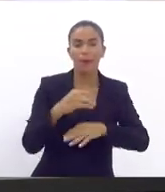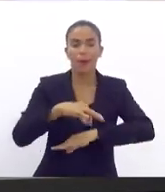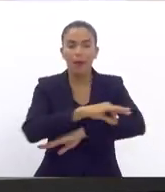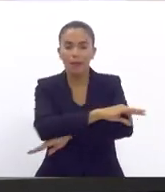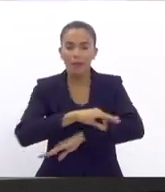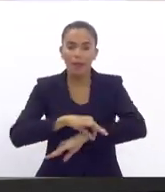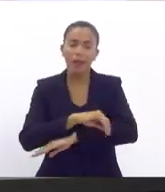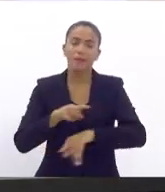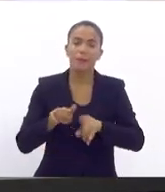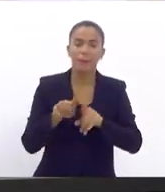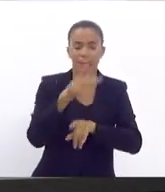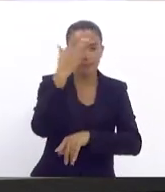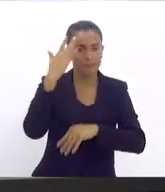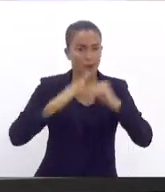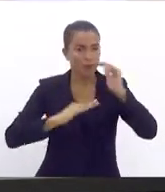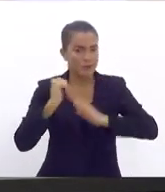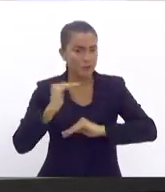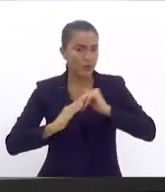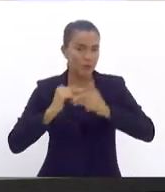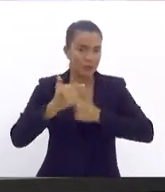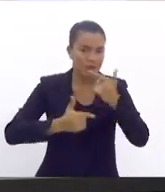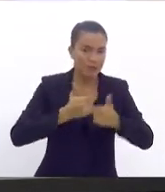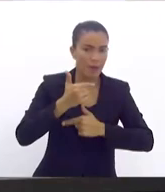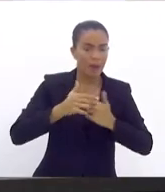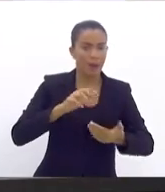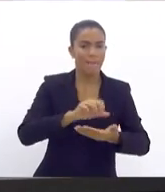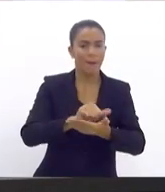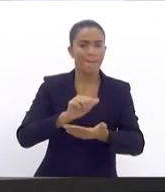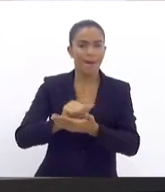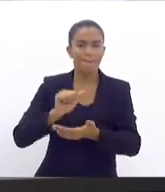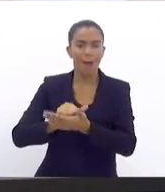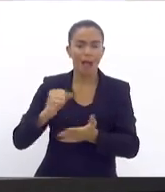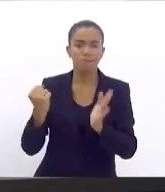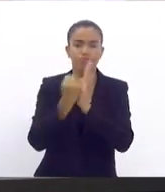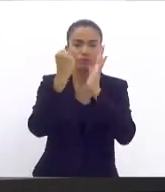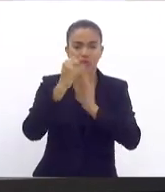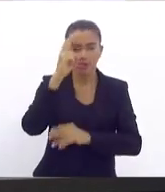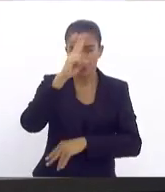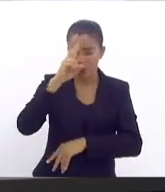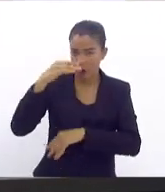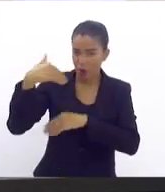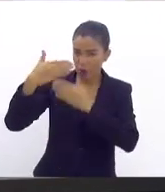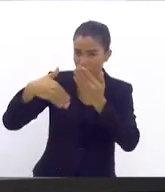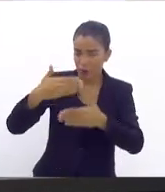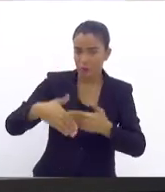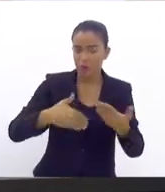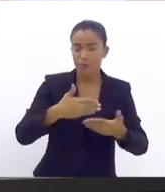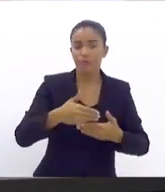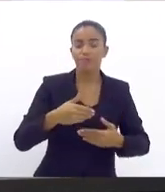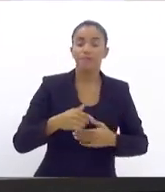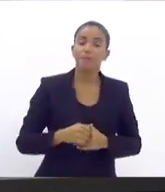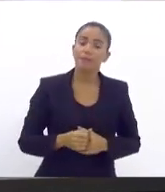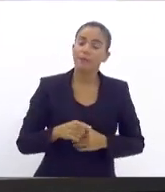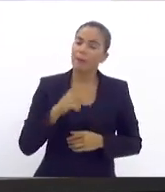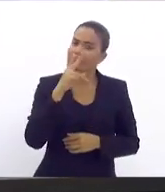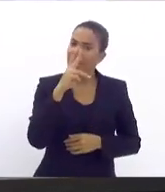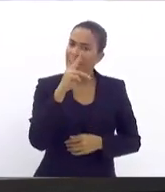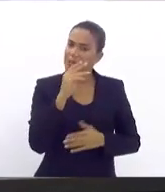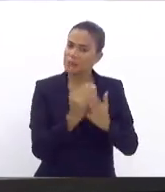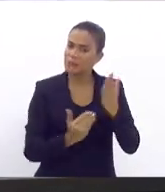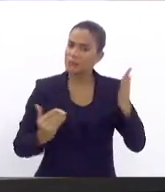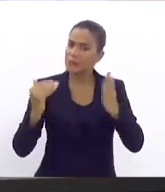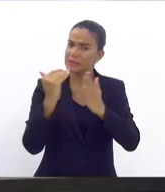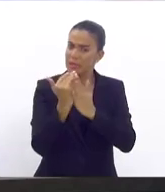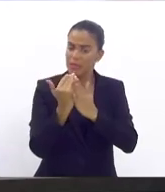por urbanistas, por pessoas que trabalham com patrimônio, do que poderia ser um excesso de tombamento, né,